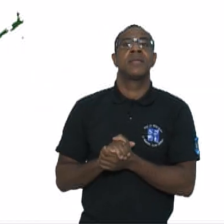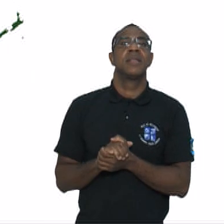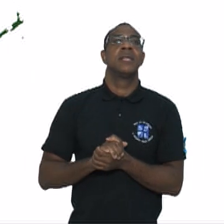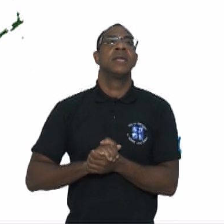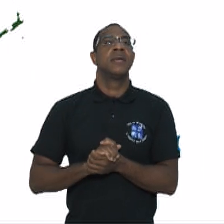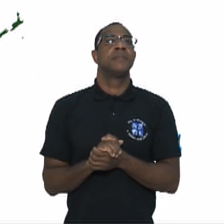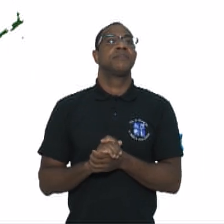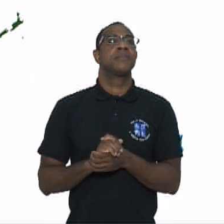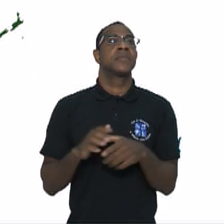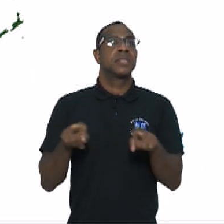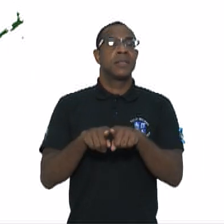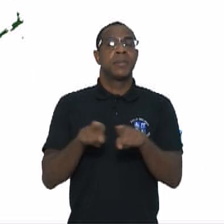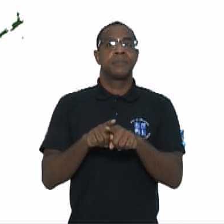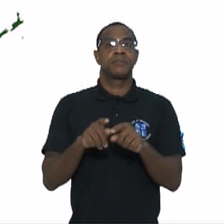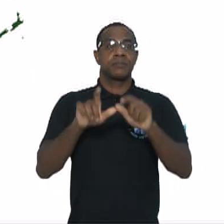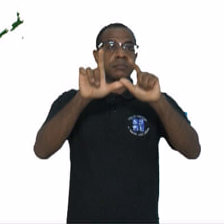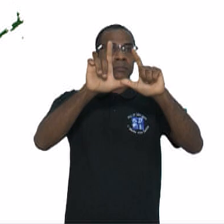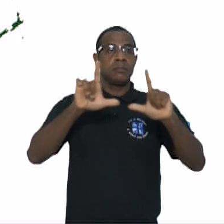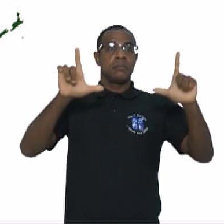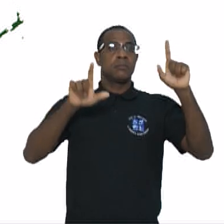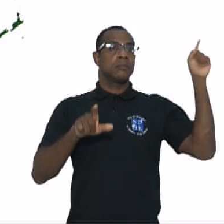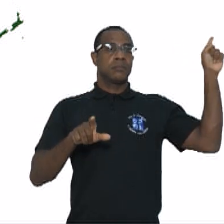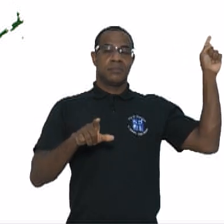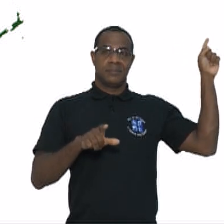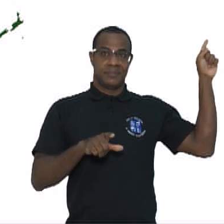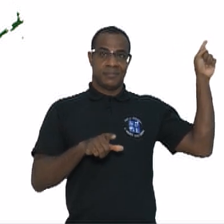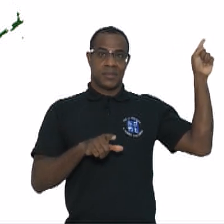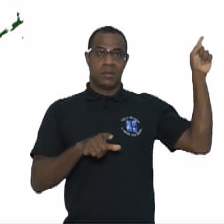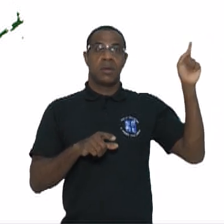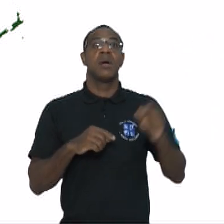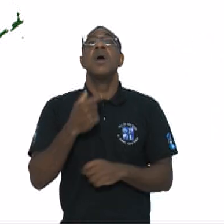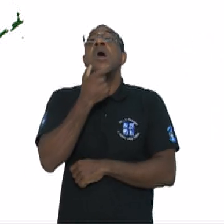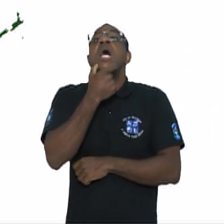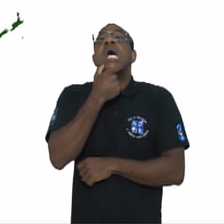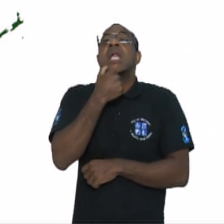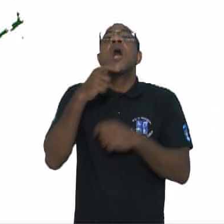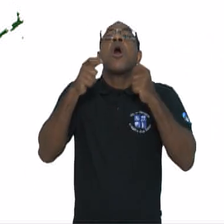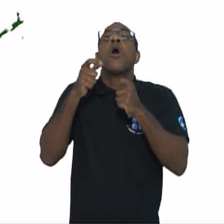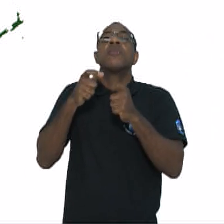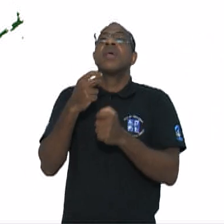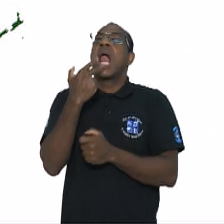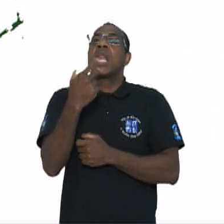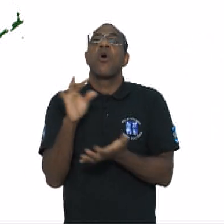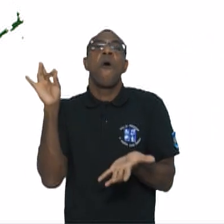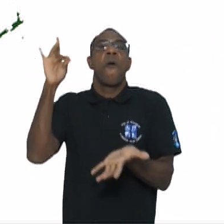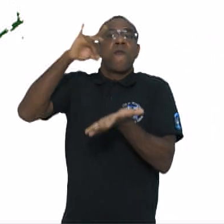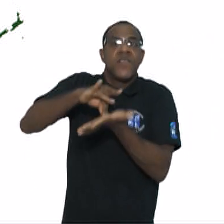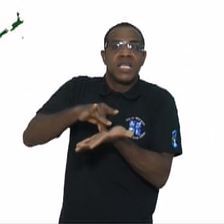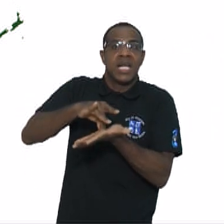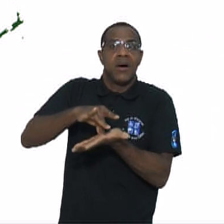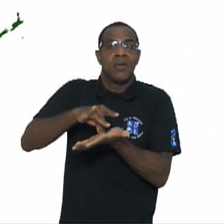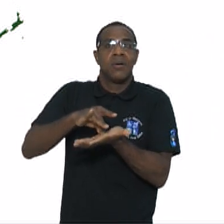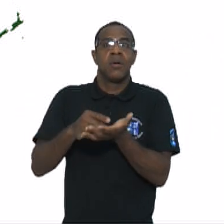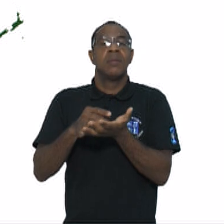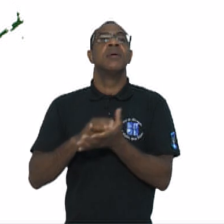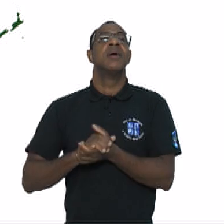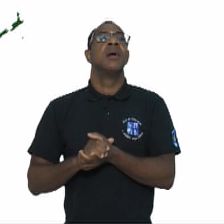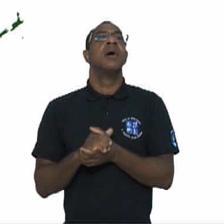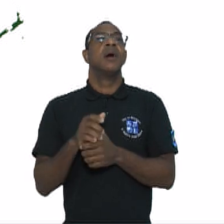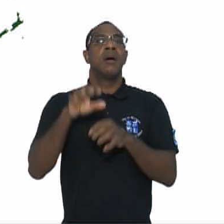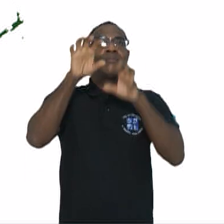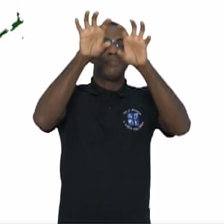outra sobre a questão de onde o inglês é a língua oficial. Há algumas coincidências, que não são coincidências,